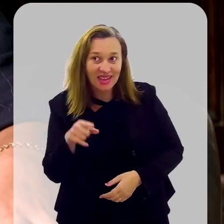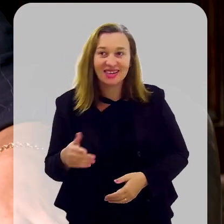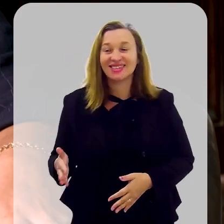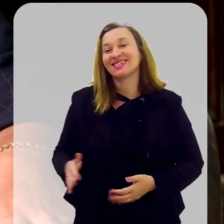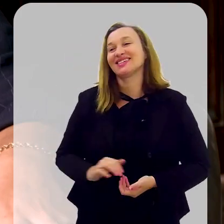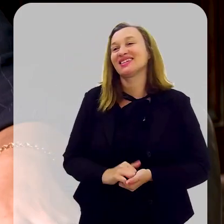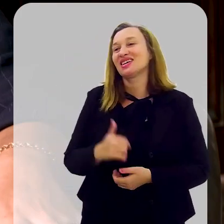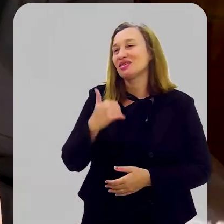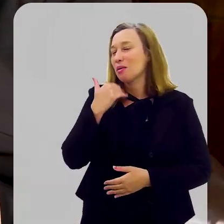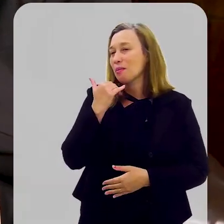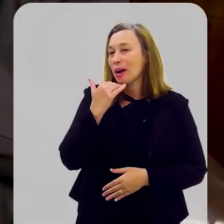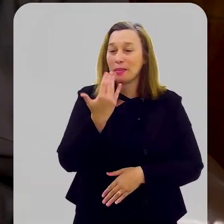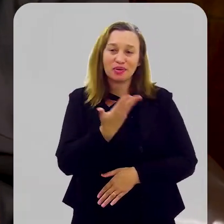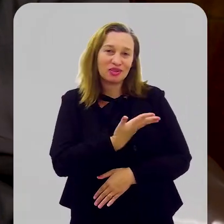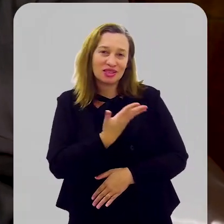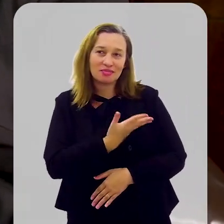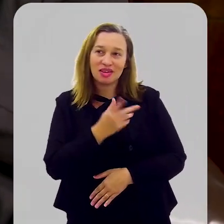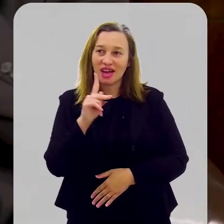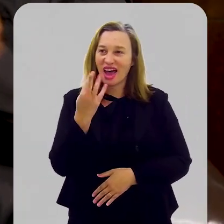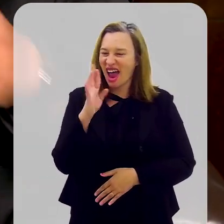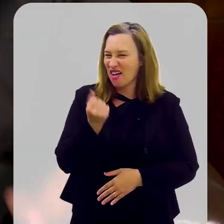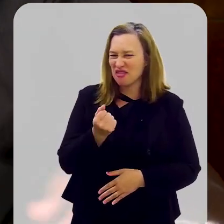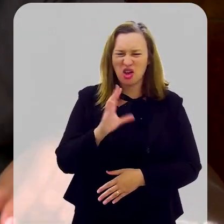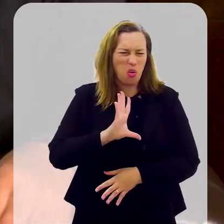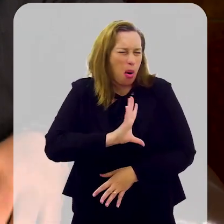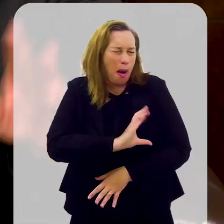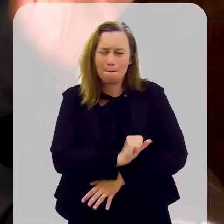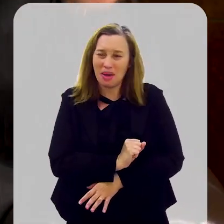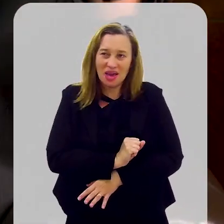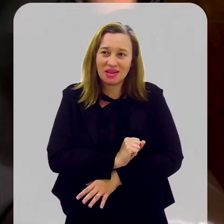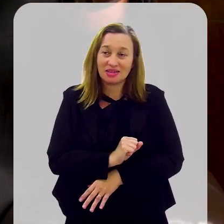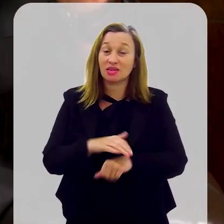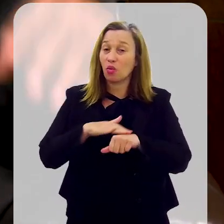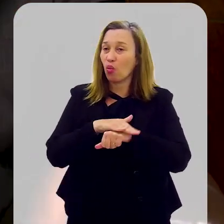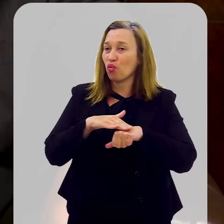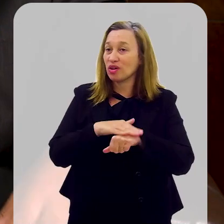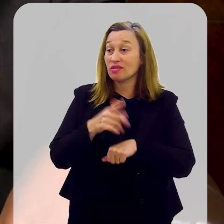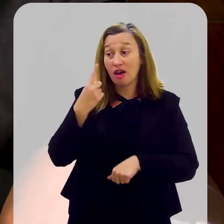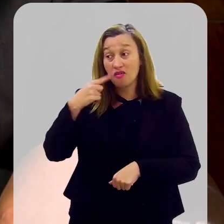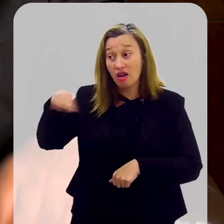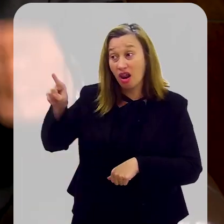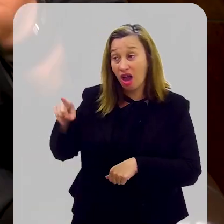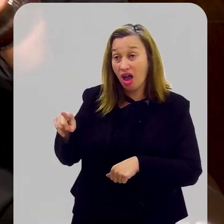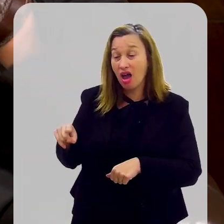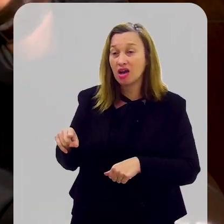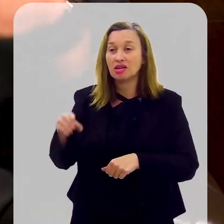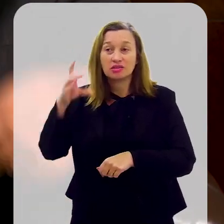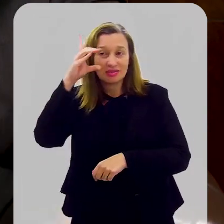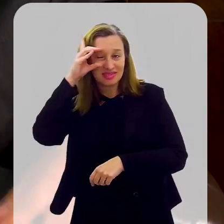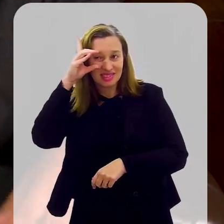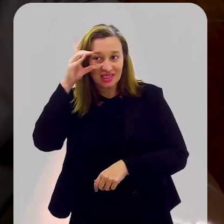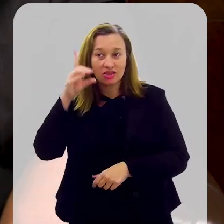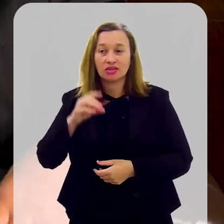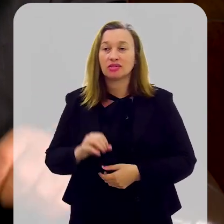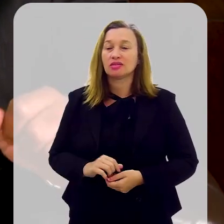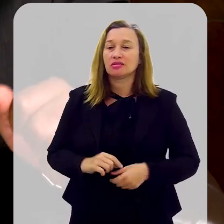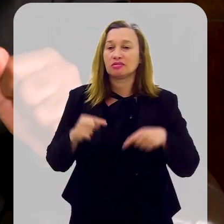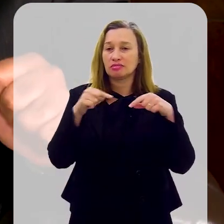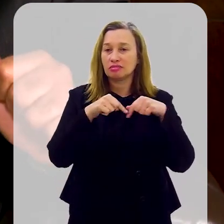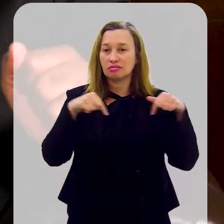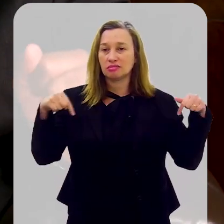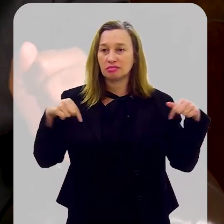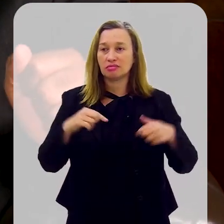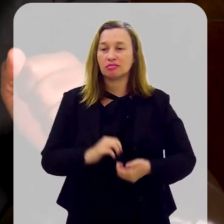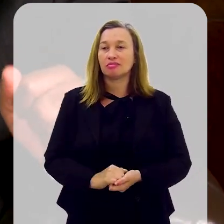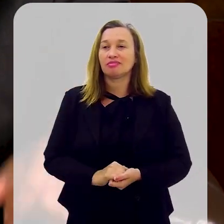boa. Gente, bati um papo aqui. Obrigada, com a nossa Rafa. Viu? Eu amo, amei essa conversa. Vai lá no Instagram do Júlio Costa,